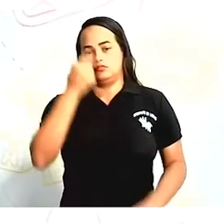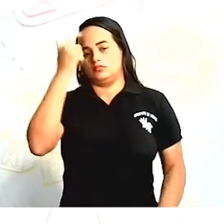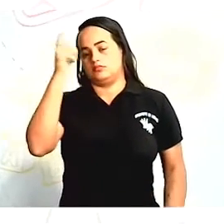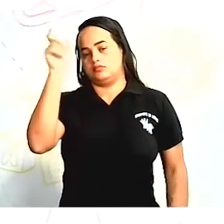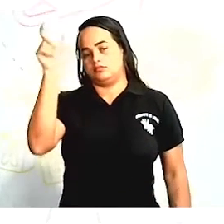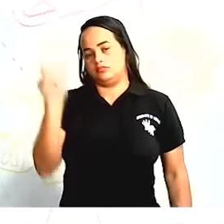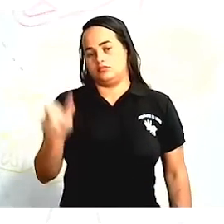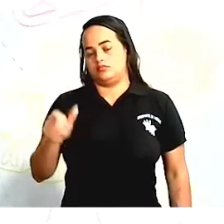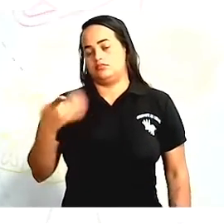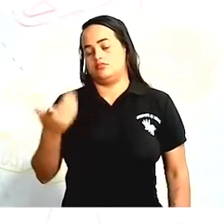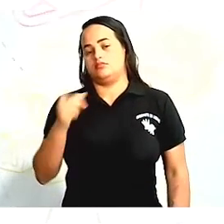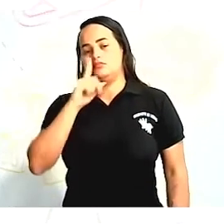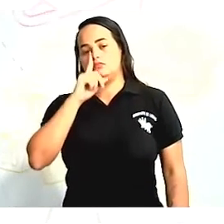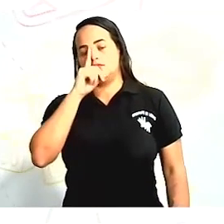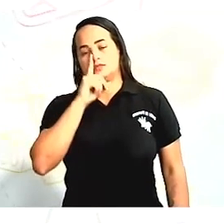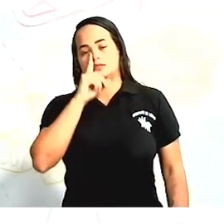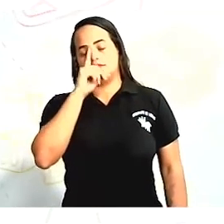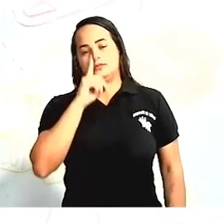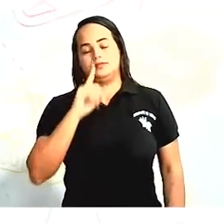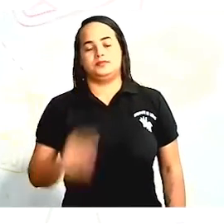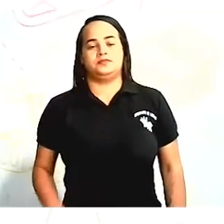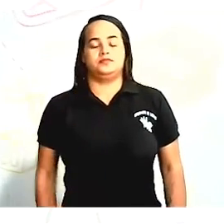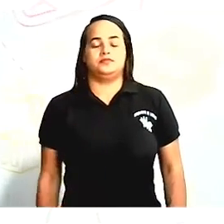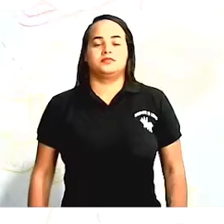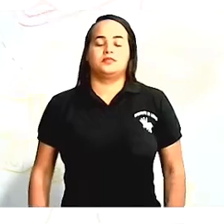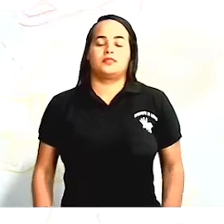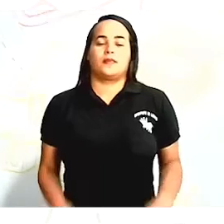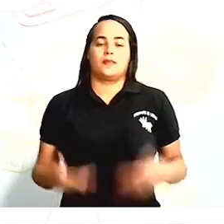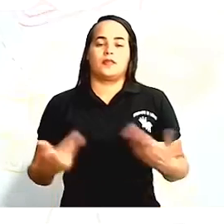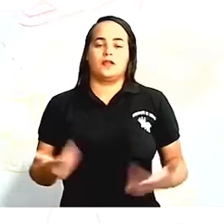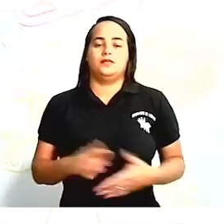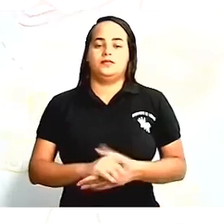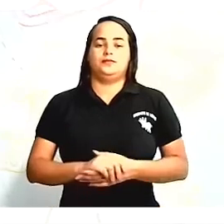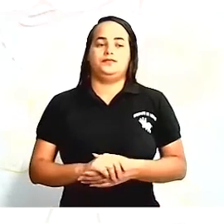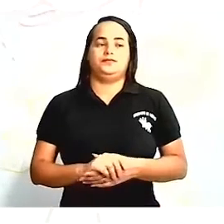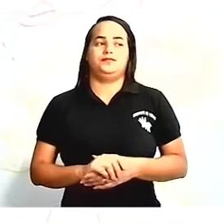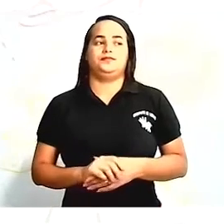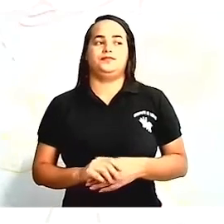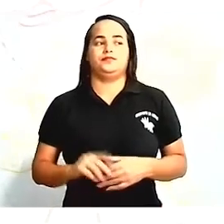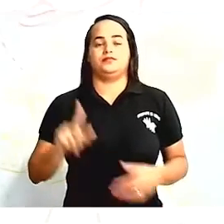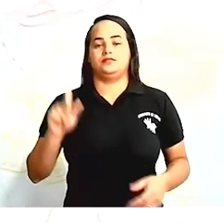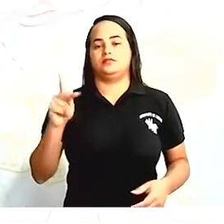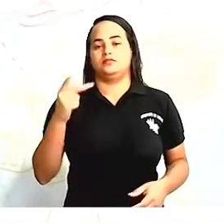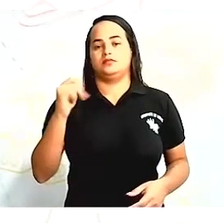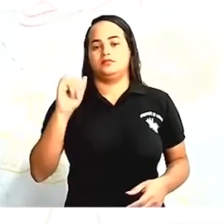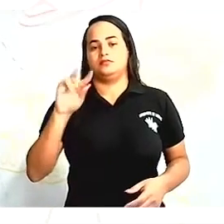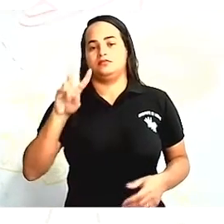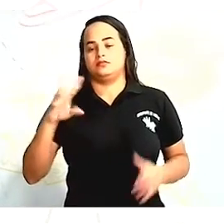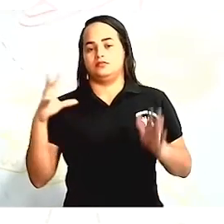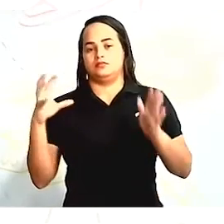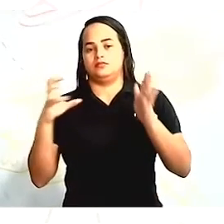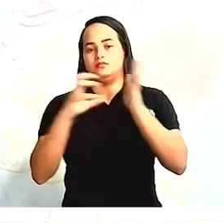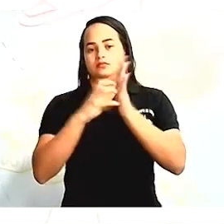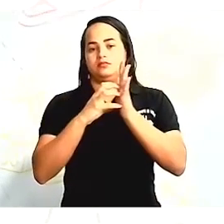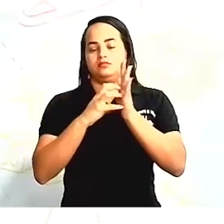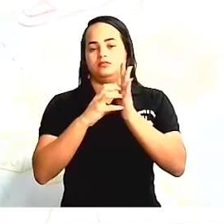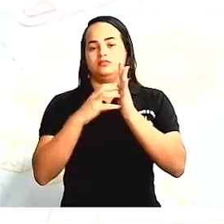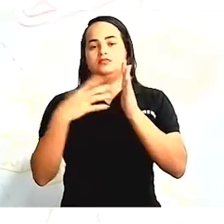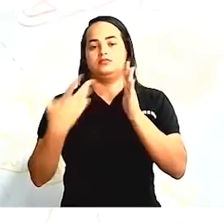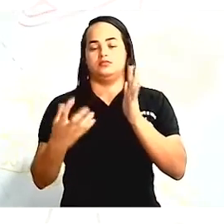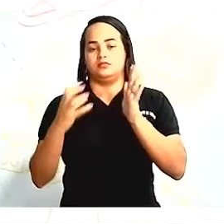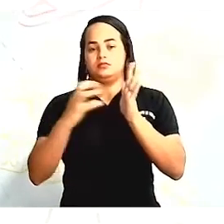aí que se torna perigoso, tá certo? Então lá, HIV. A HIV pertence ao grupo